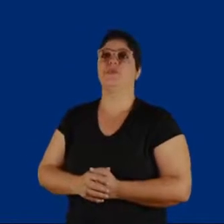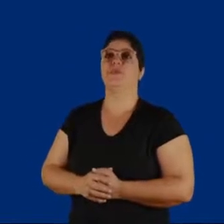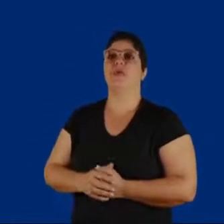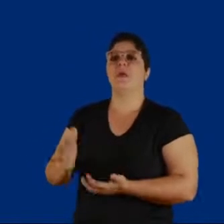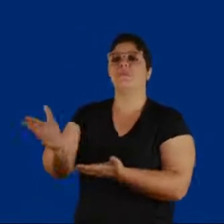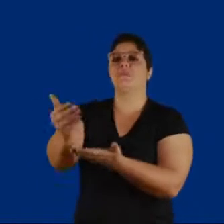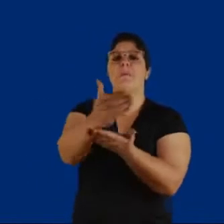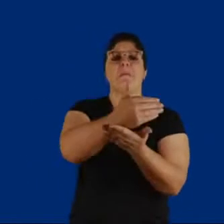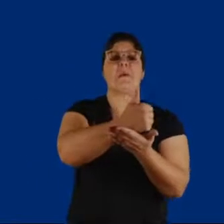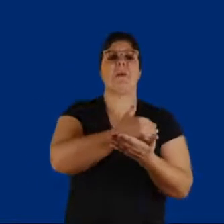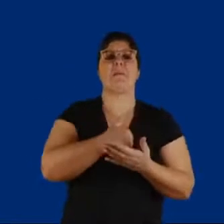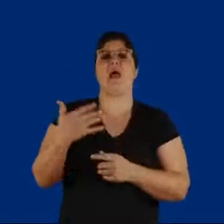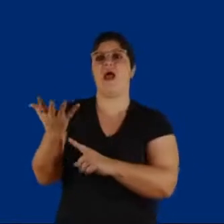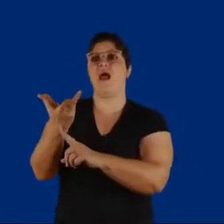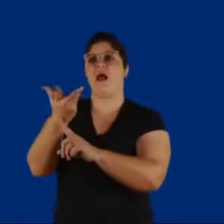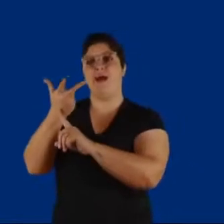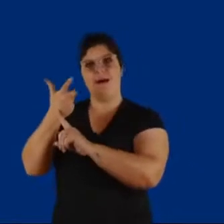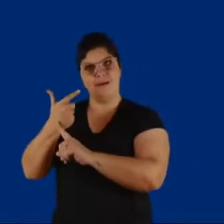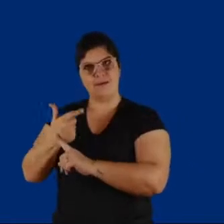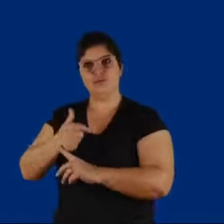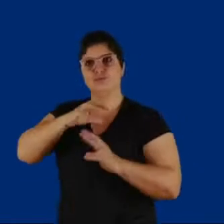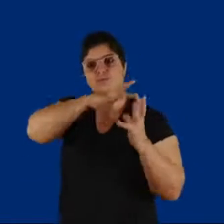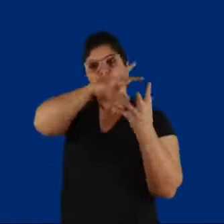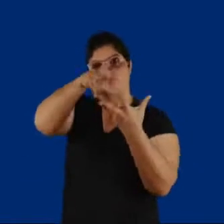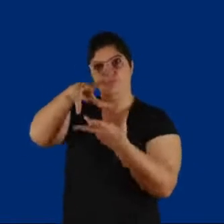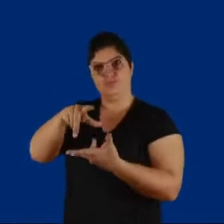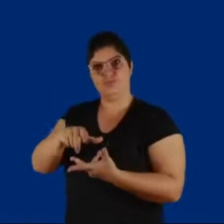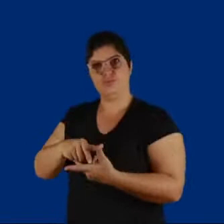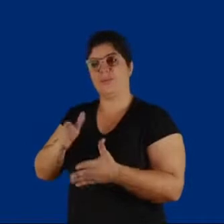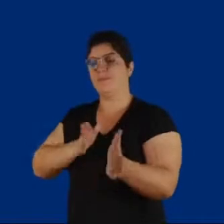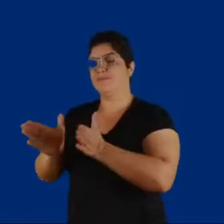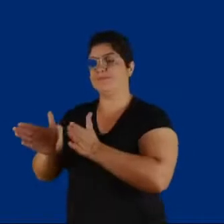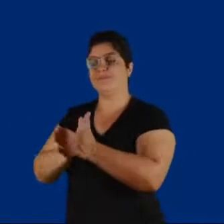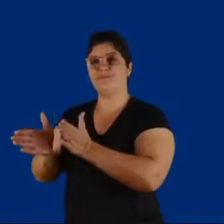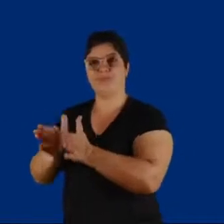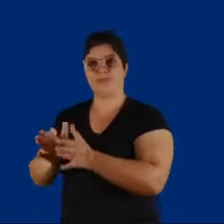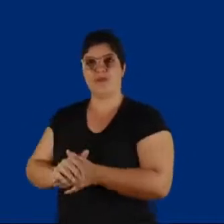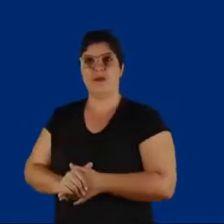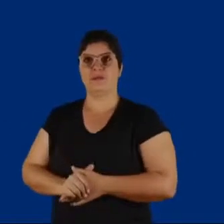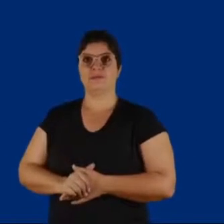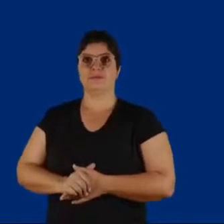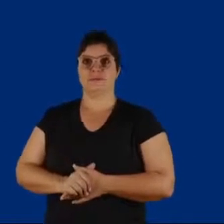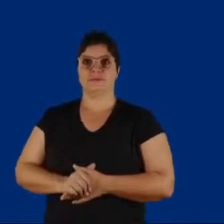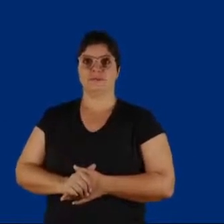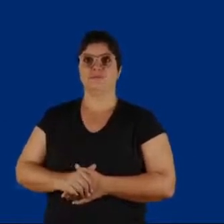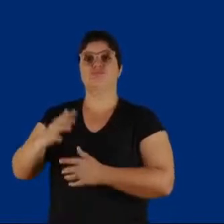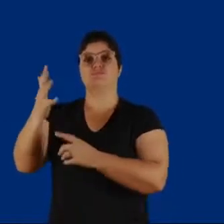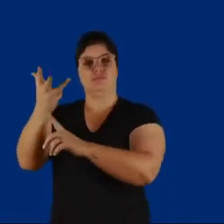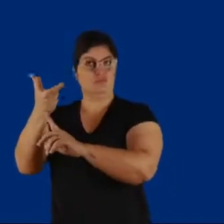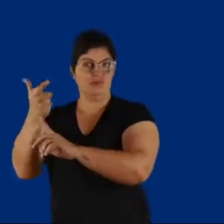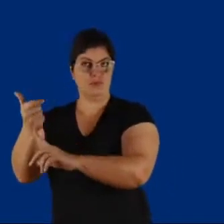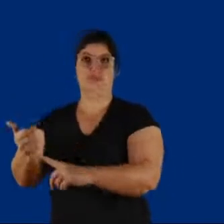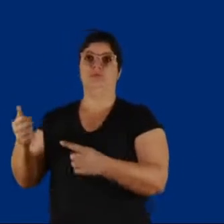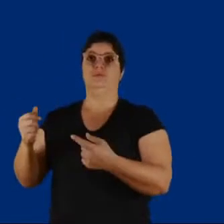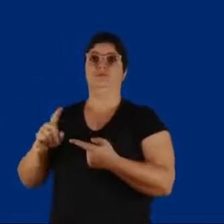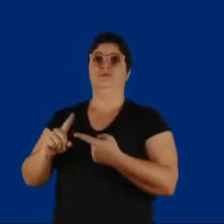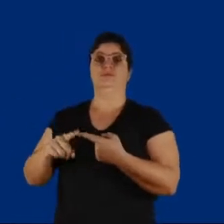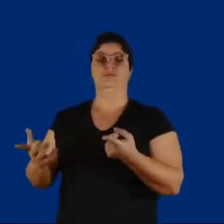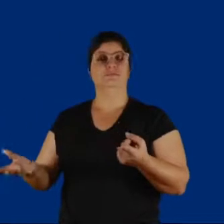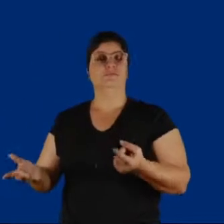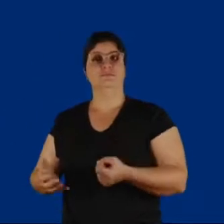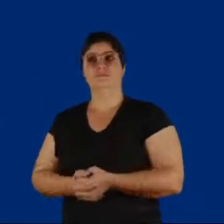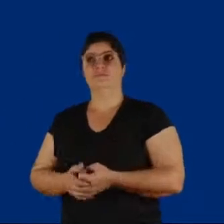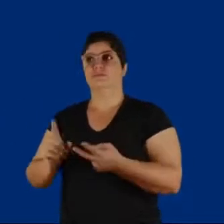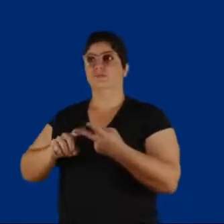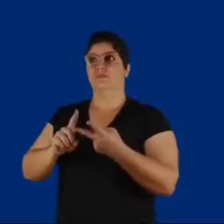arte existente no mundo. E eles tiveram acesso à arte, a coisas